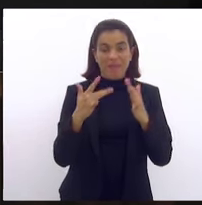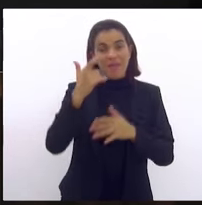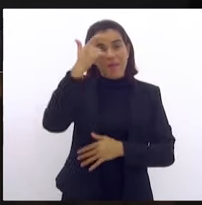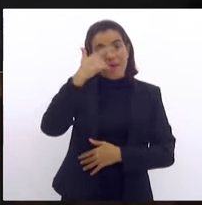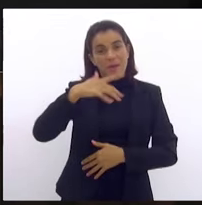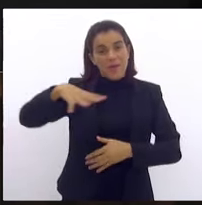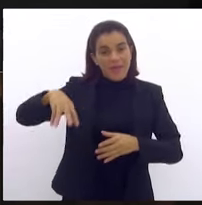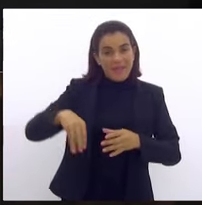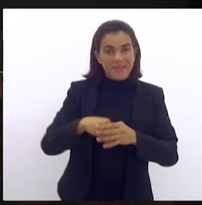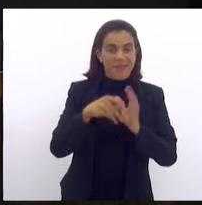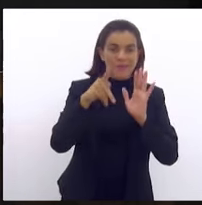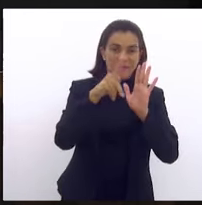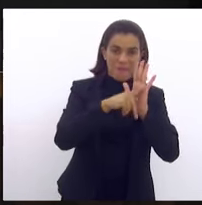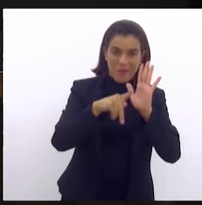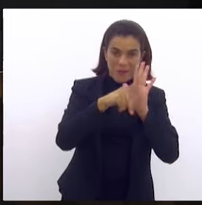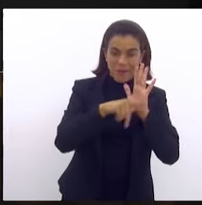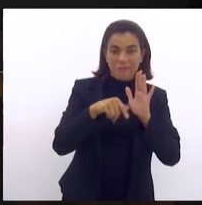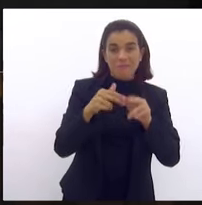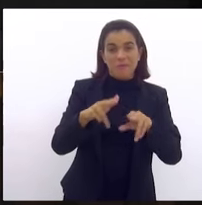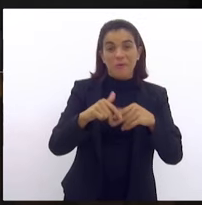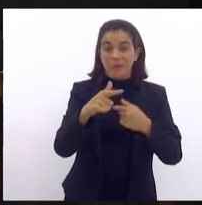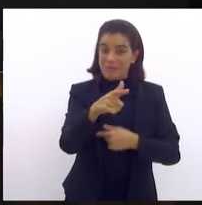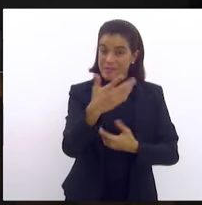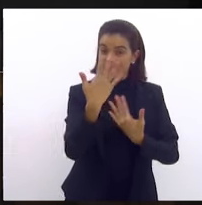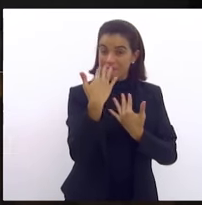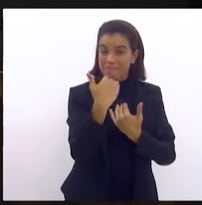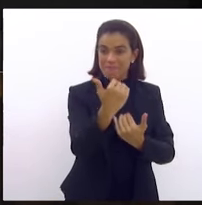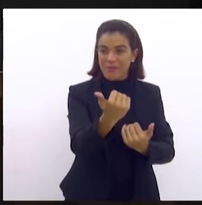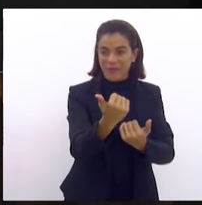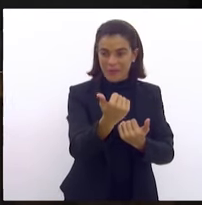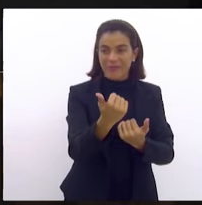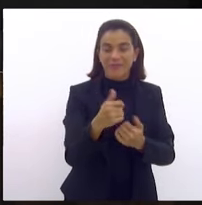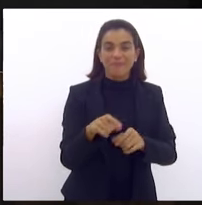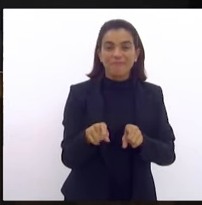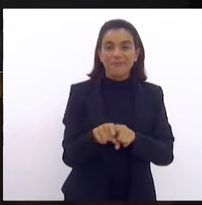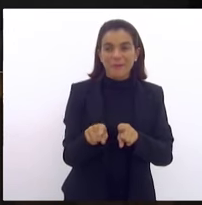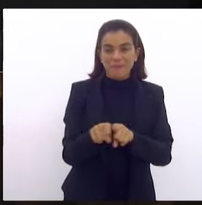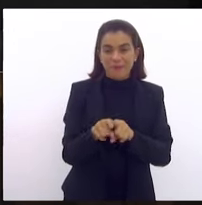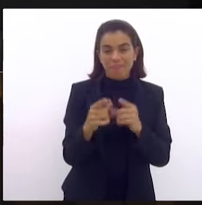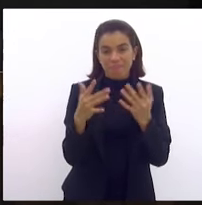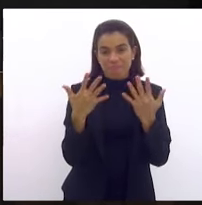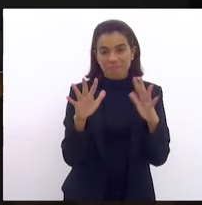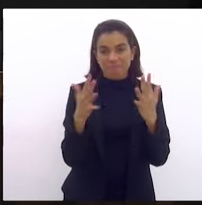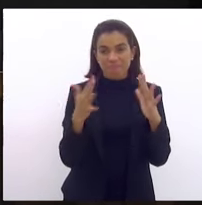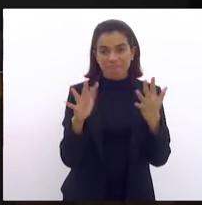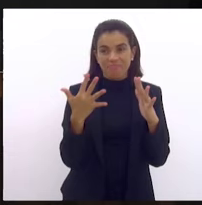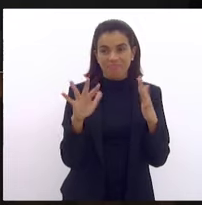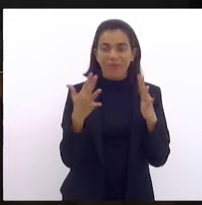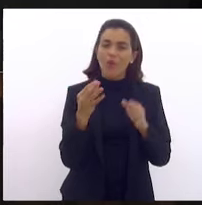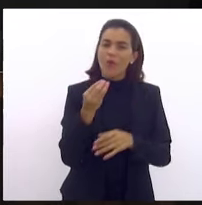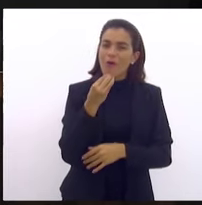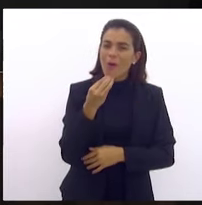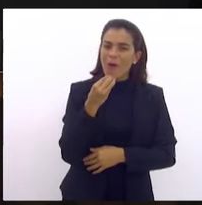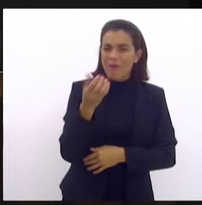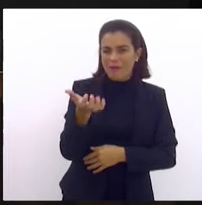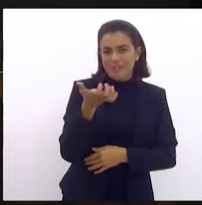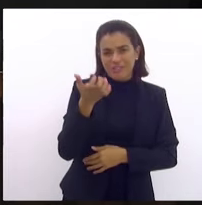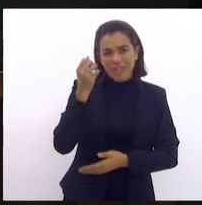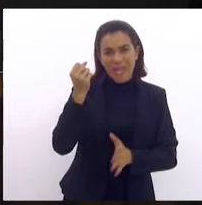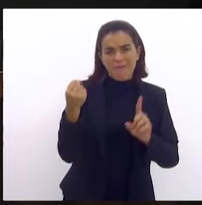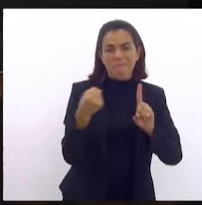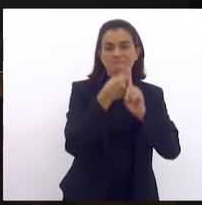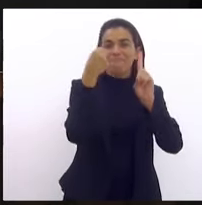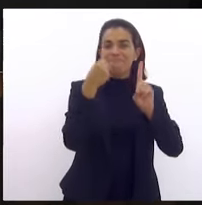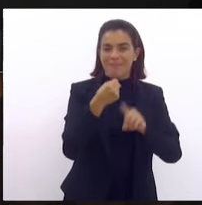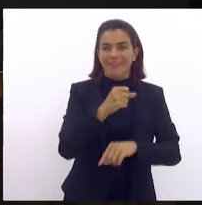muito mais por uma vontade de Vossa Excelência. Então, tem que dar honra a quem merece honra. Claro que a gente quer marcar a gestão, o tempo que a gente